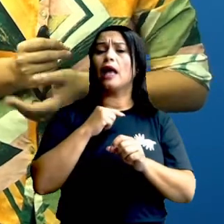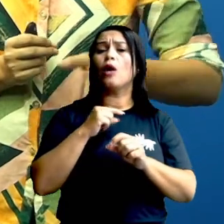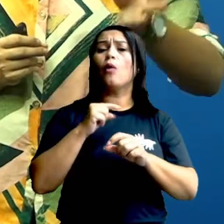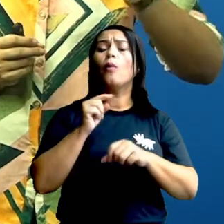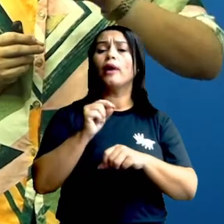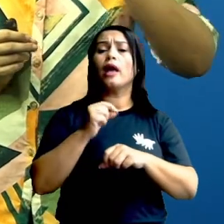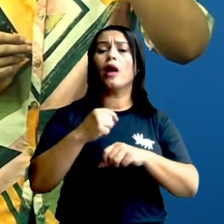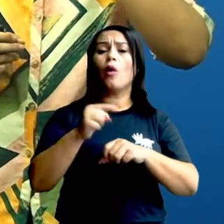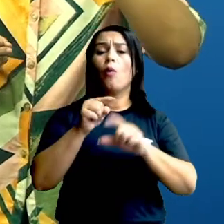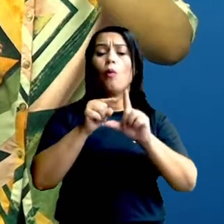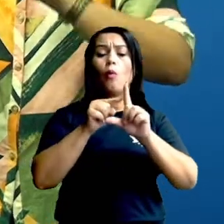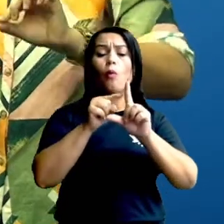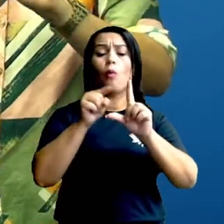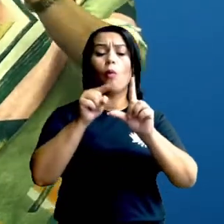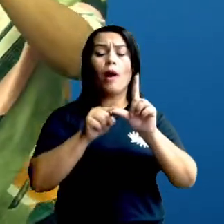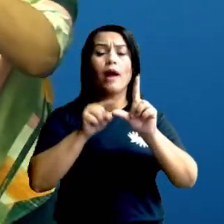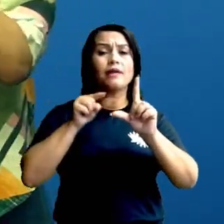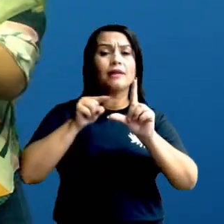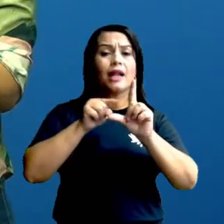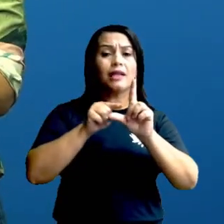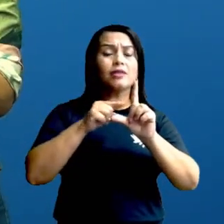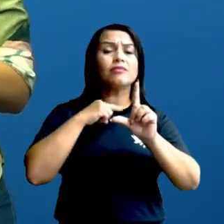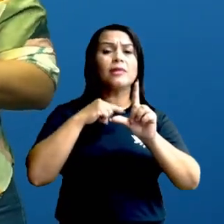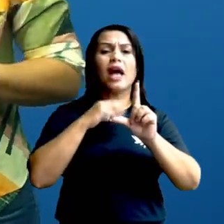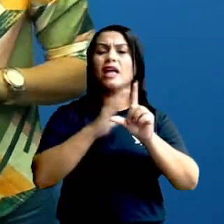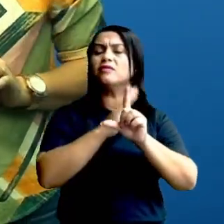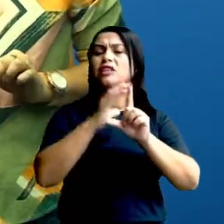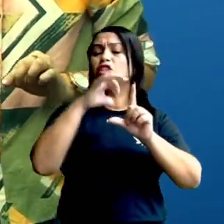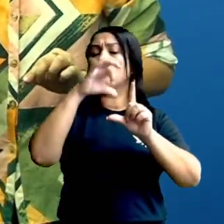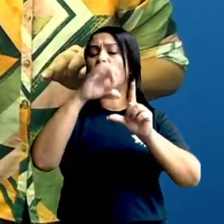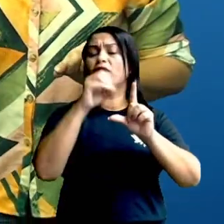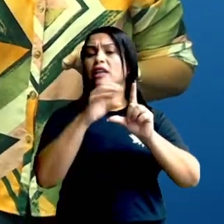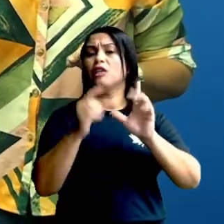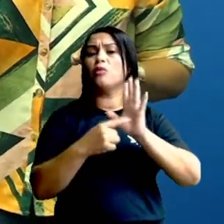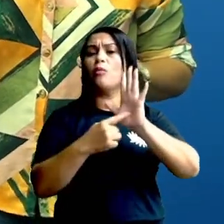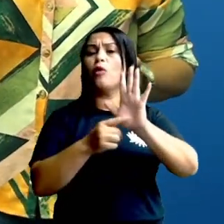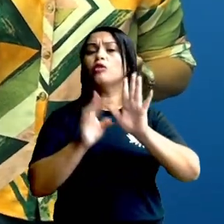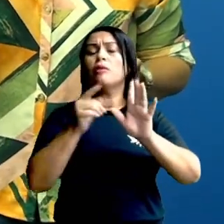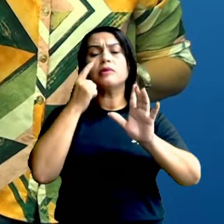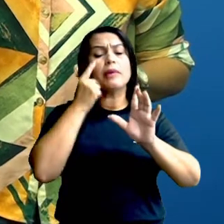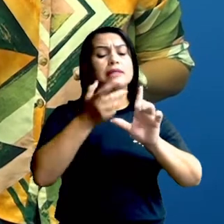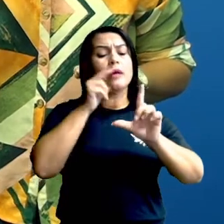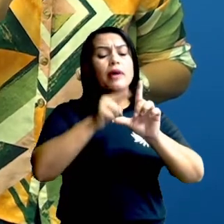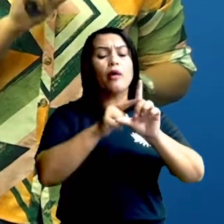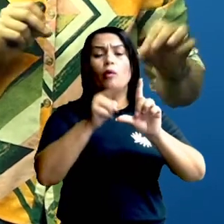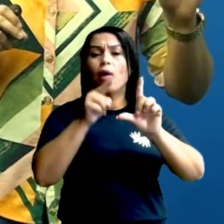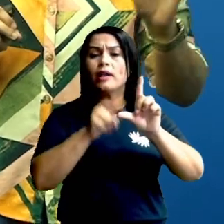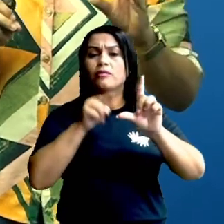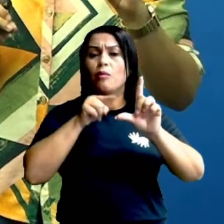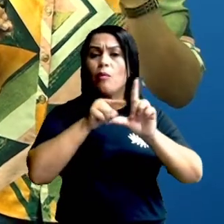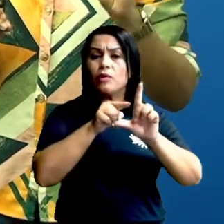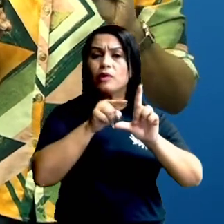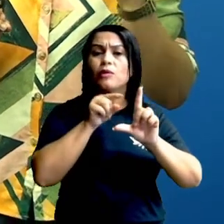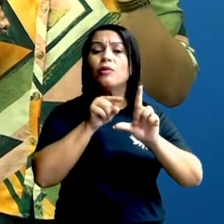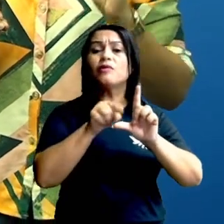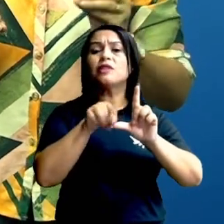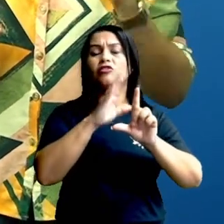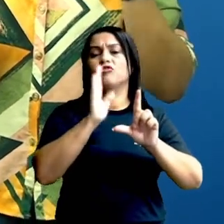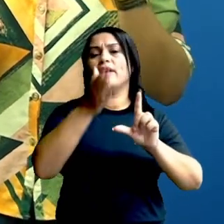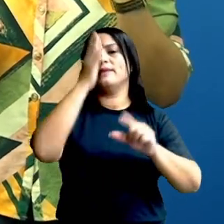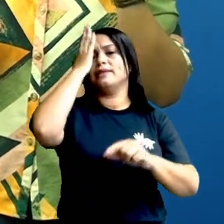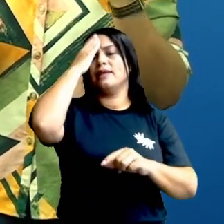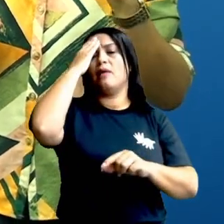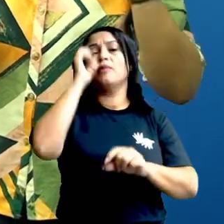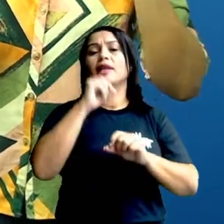pontinho não precisa às vezes nem vem simbolizando que é 90 graus tá ele veio lá com um quadradinho e o pontinho onde você já